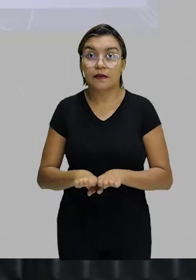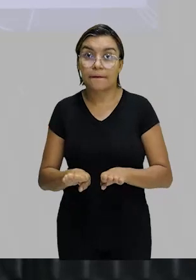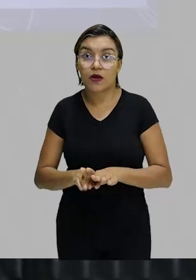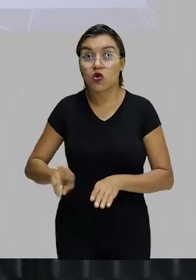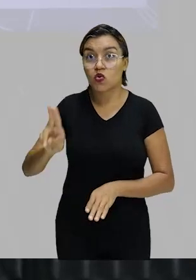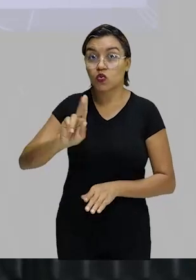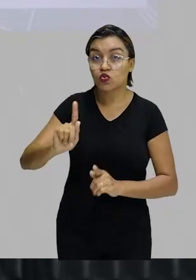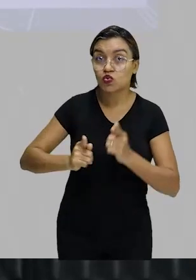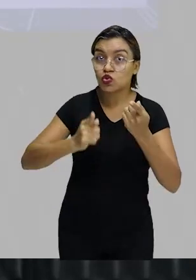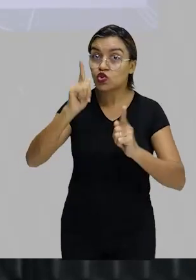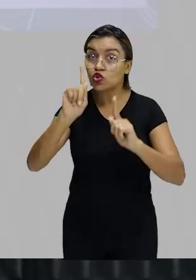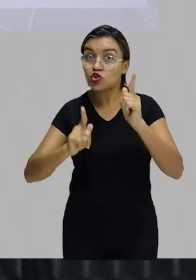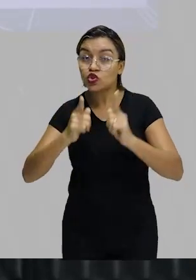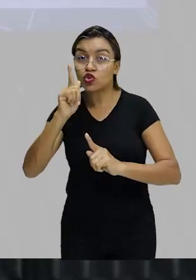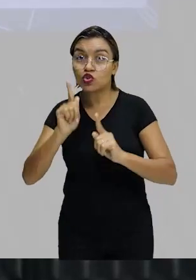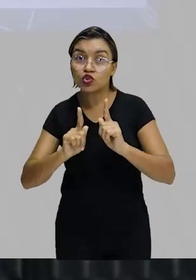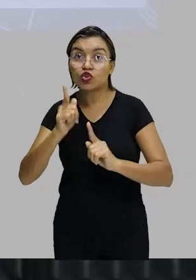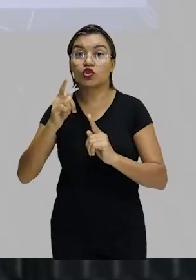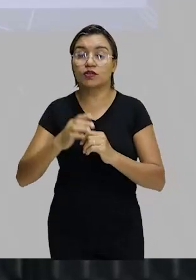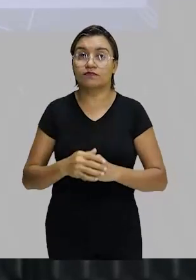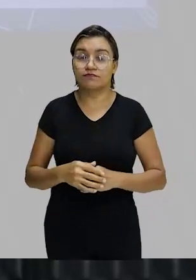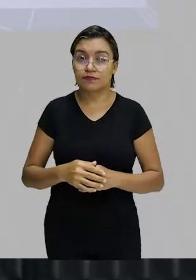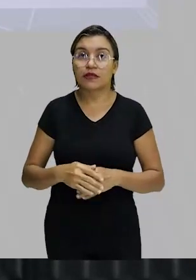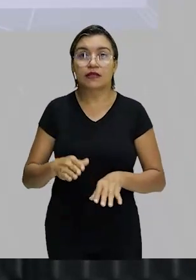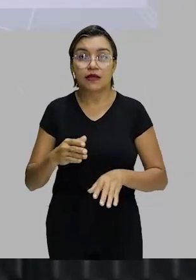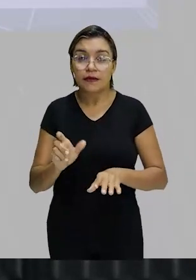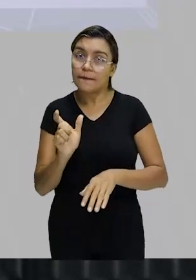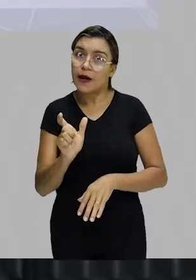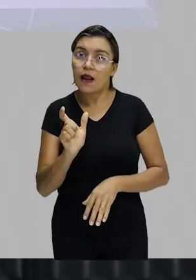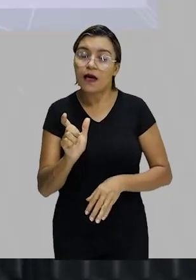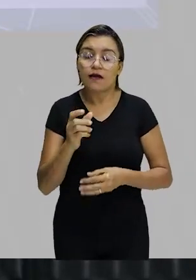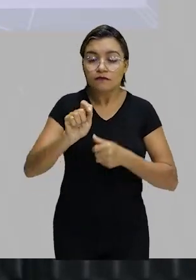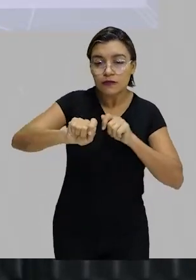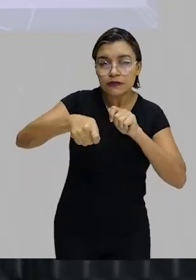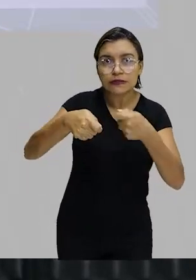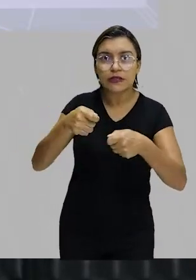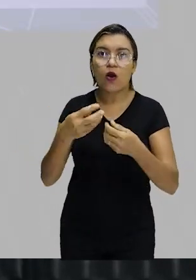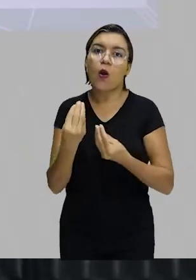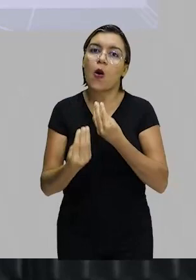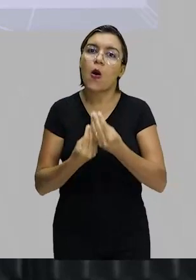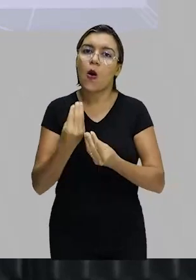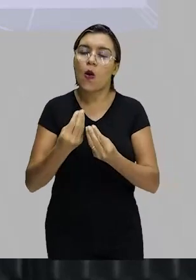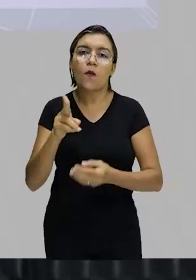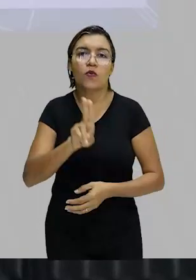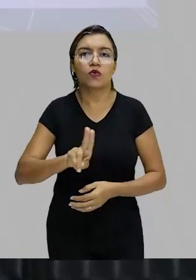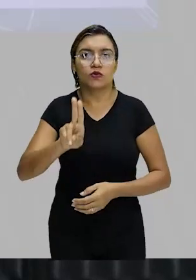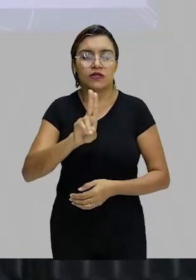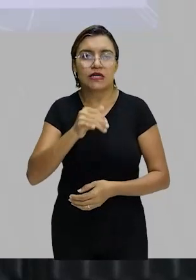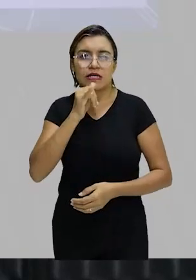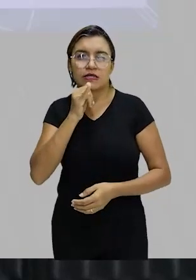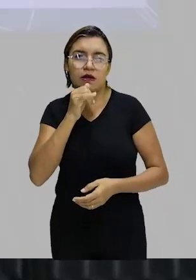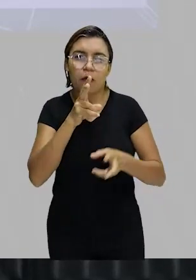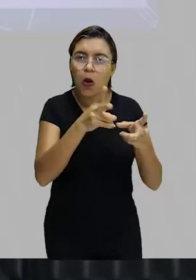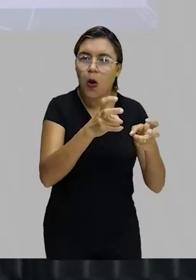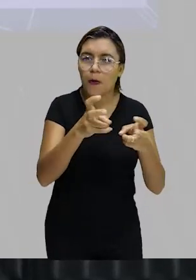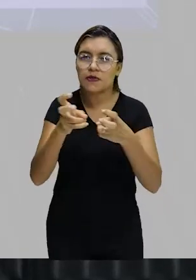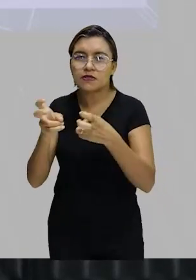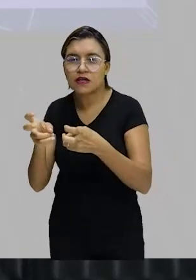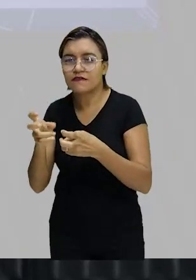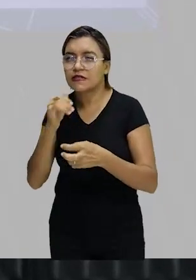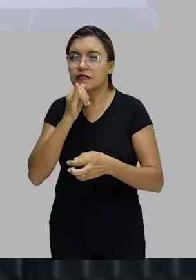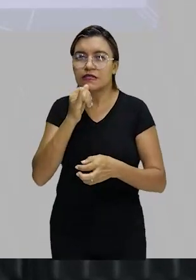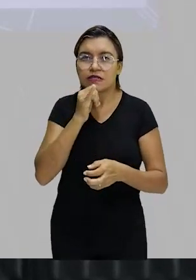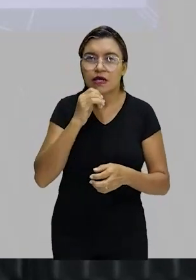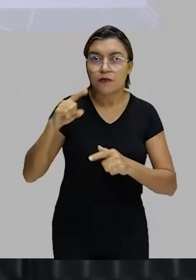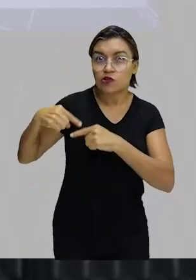gírias, de expressões. E é interessante que quando a gente pensa nessa questão do uso de expressões, a gente observa conflitos de geração.